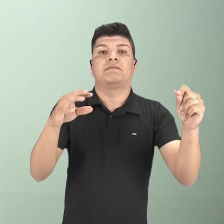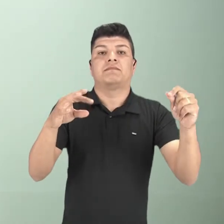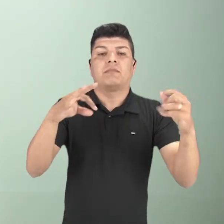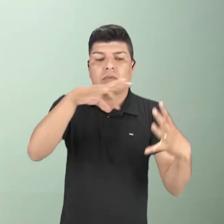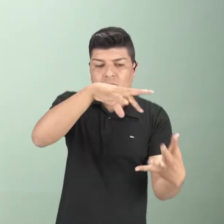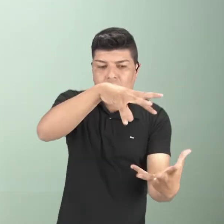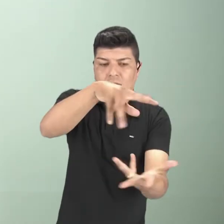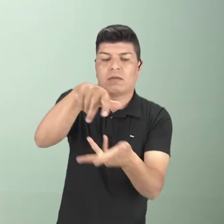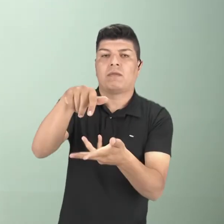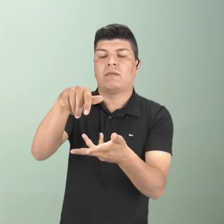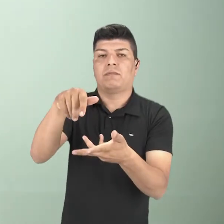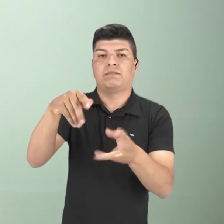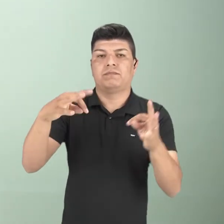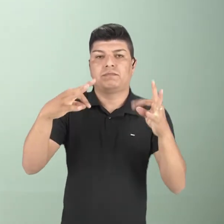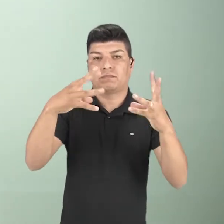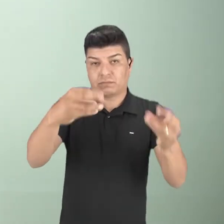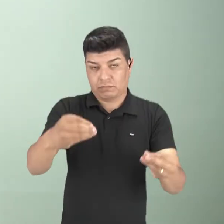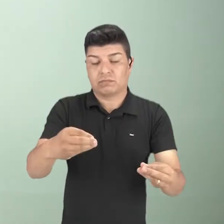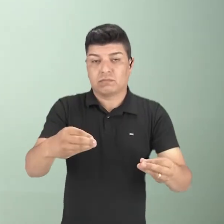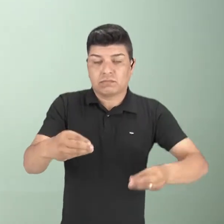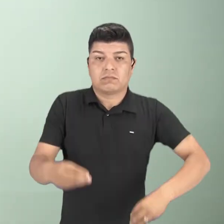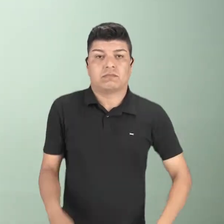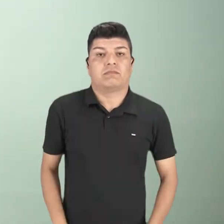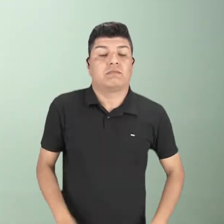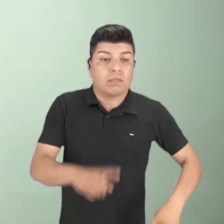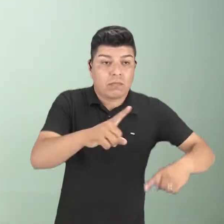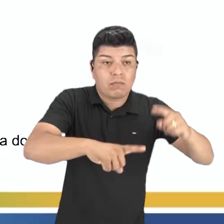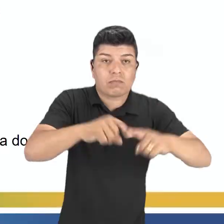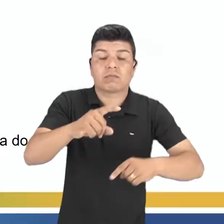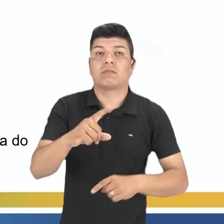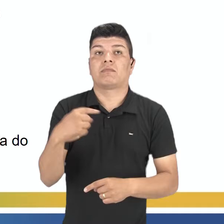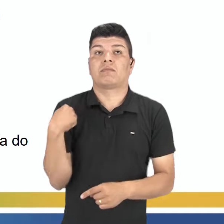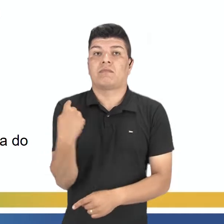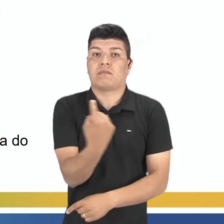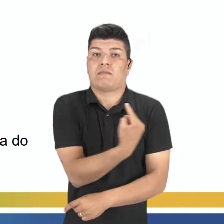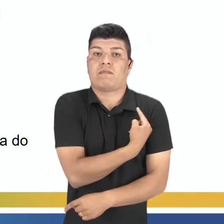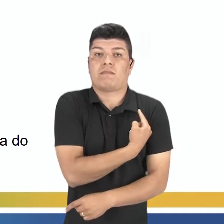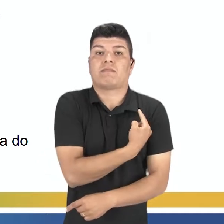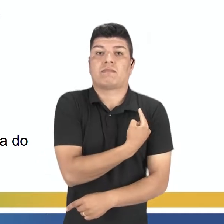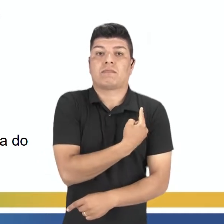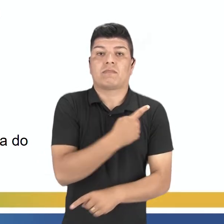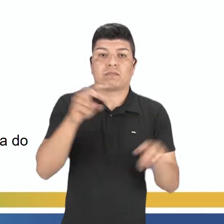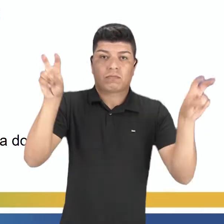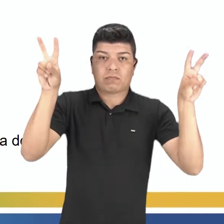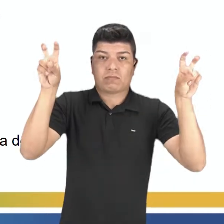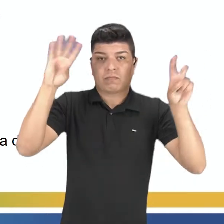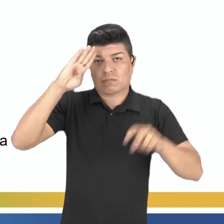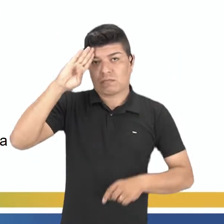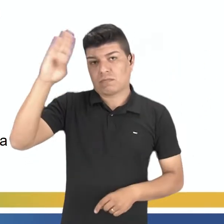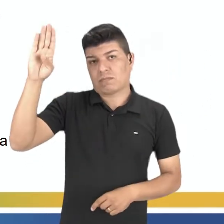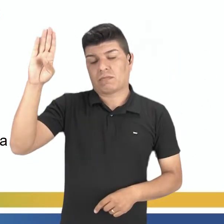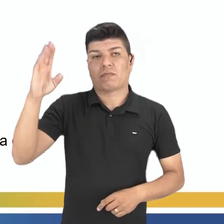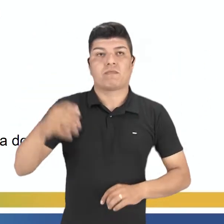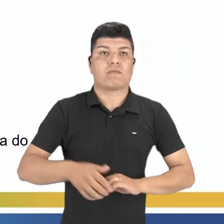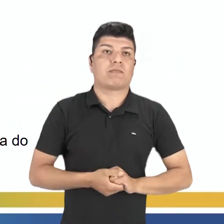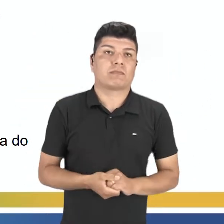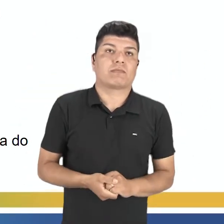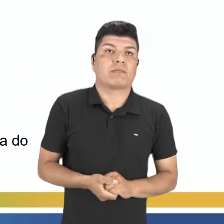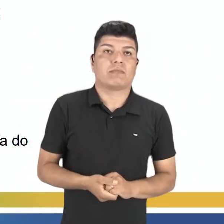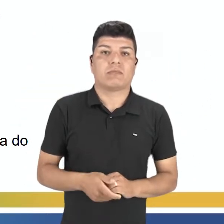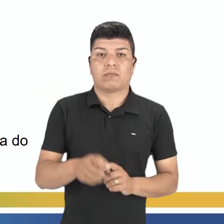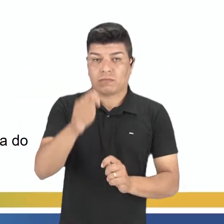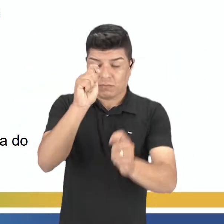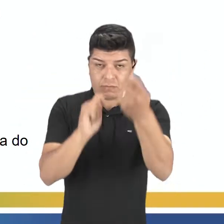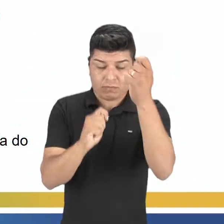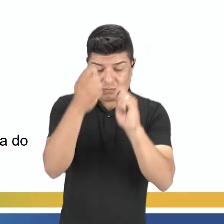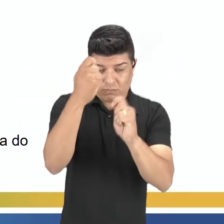o mundo afora. Lá em nosso material, dá uma olhada aí sobre nossas temáticas principais que vamos tratar. A